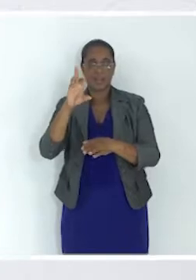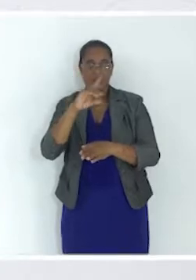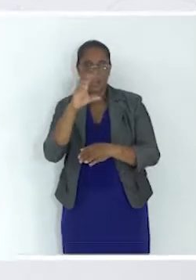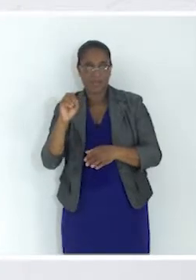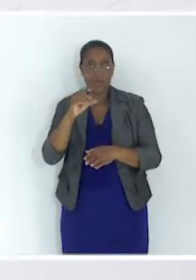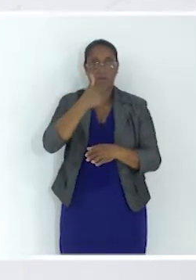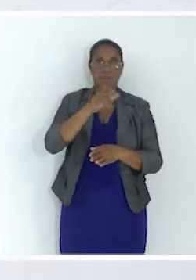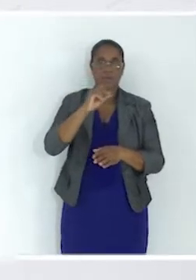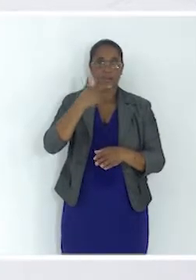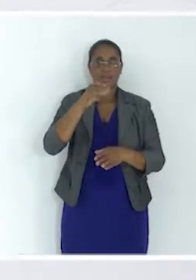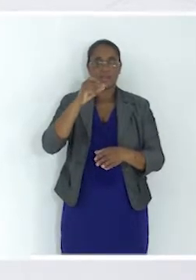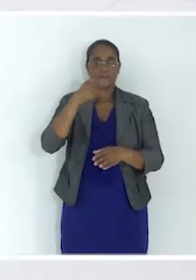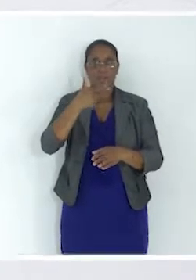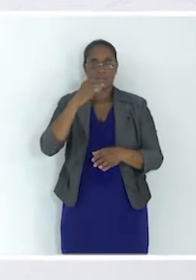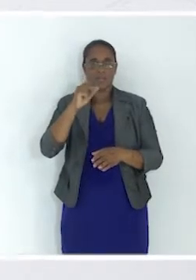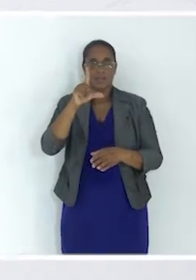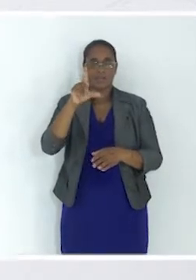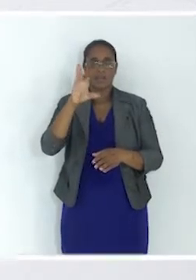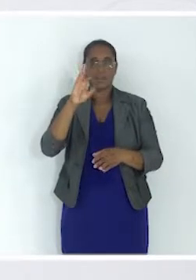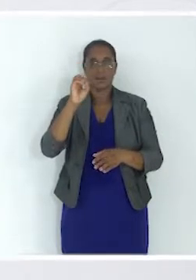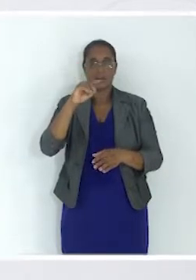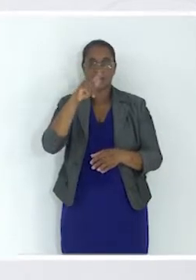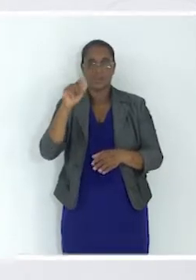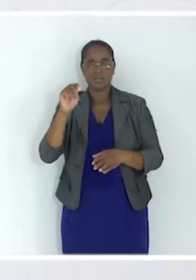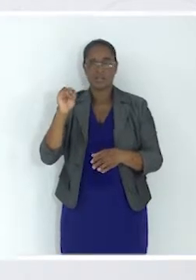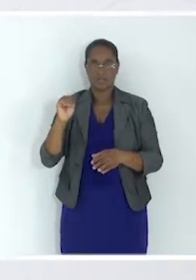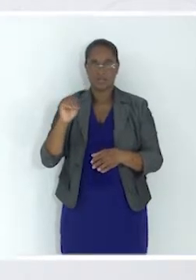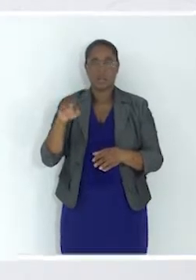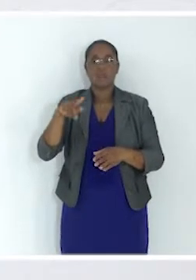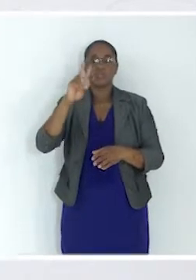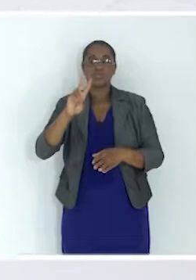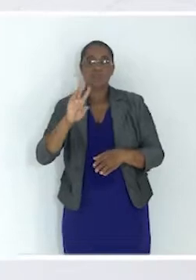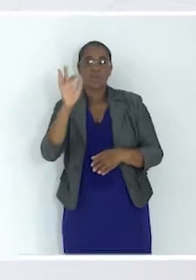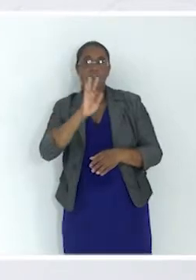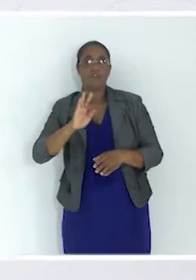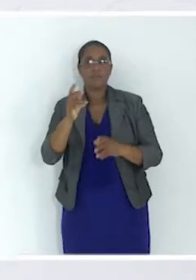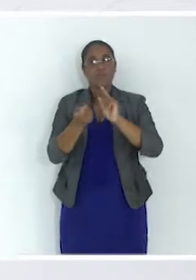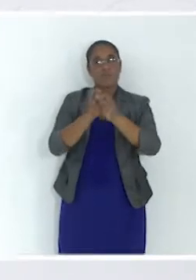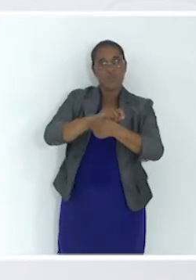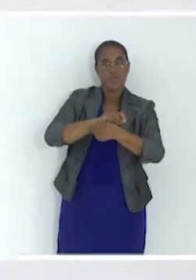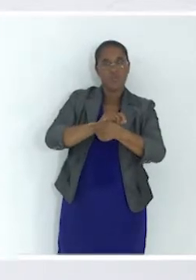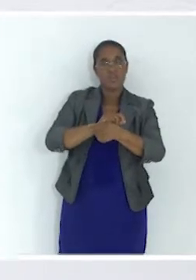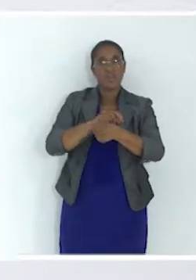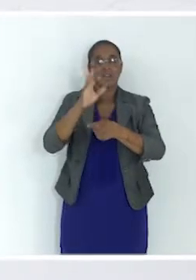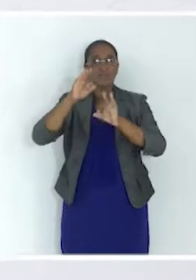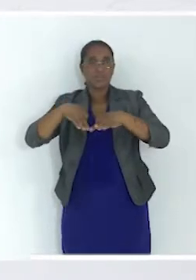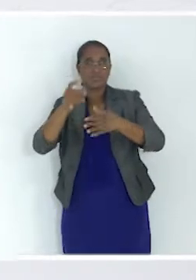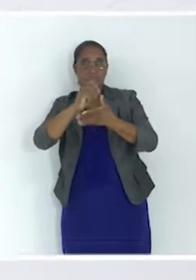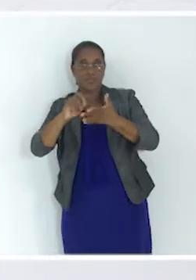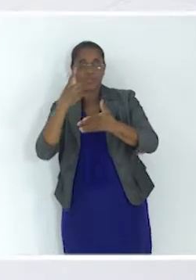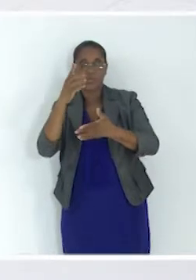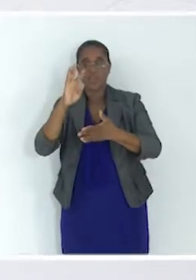Segunda forma. Ães, muda a terminação e acrescenta-se um S. Pão, pães.